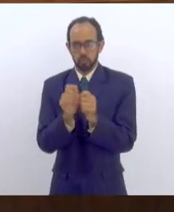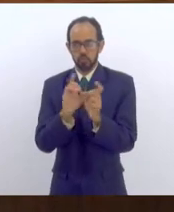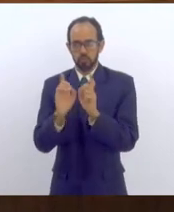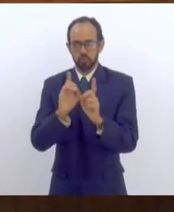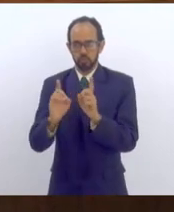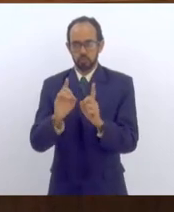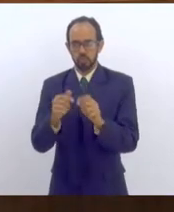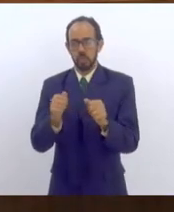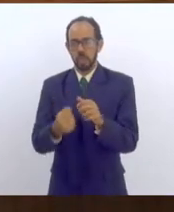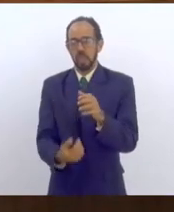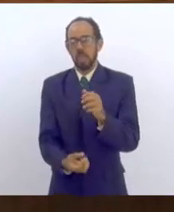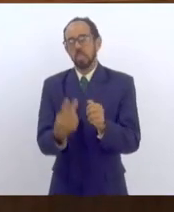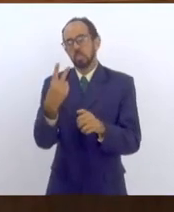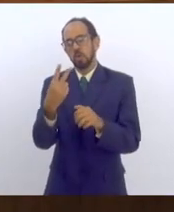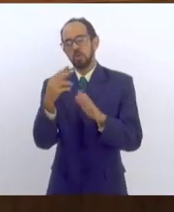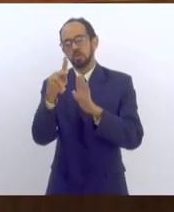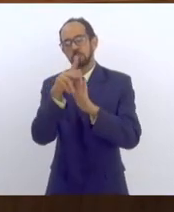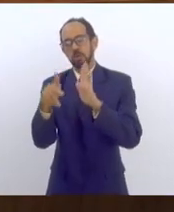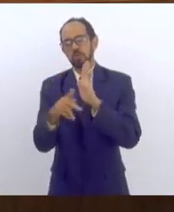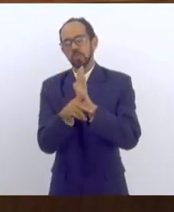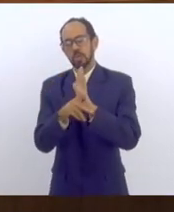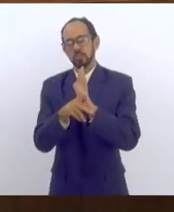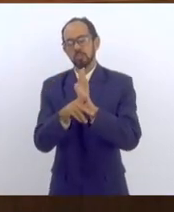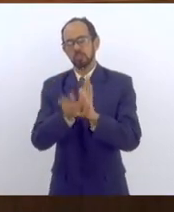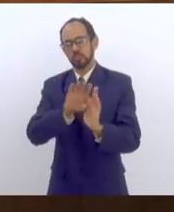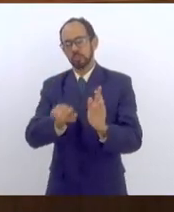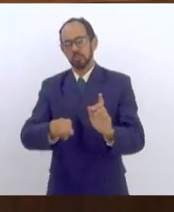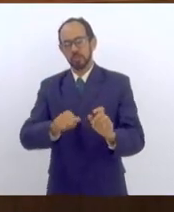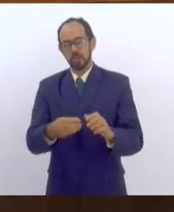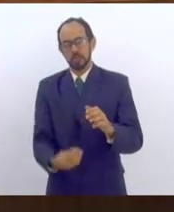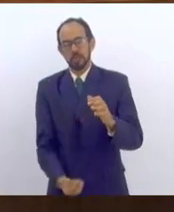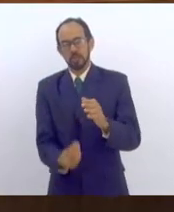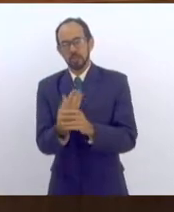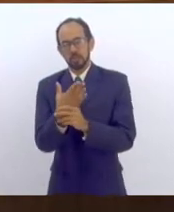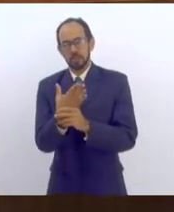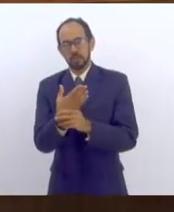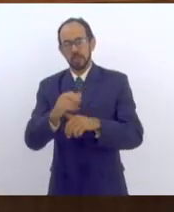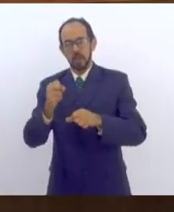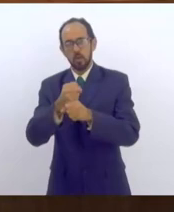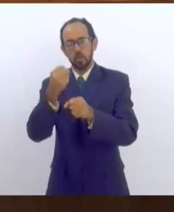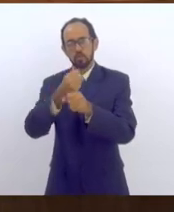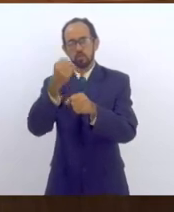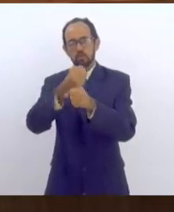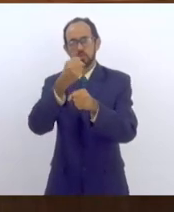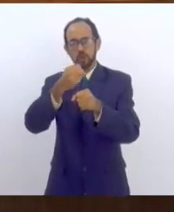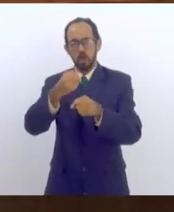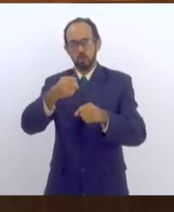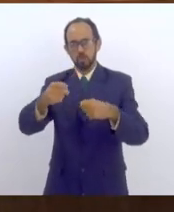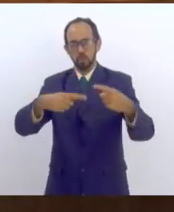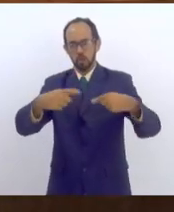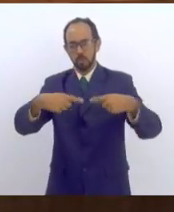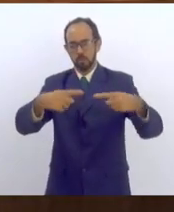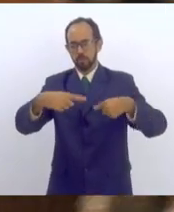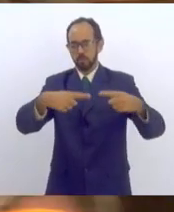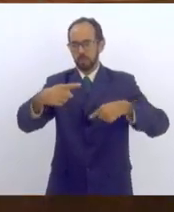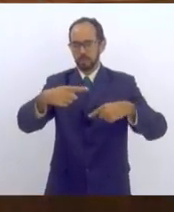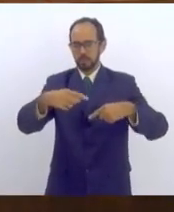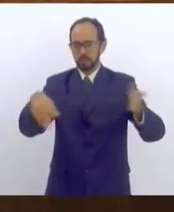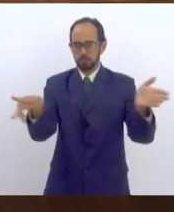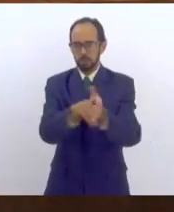frente da elaboração de 2 projetos que contemplam a construção de ciclovias no município de São Gonçalo. Um desses,